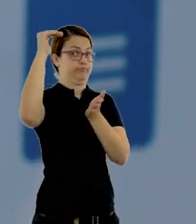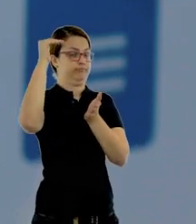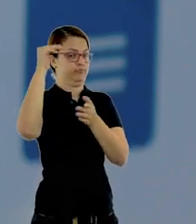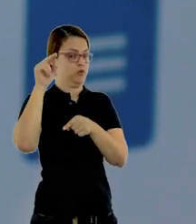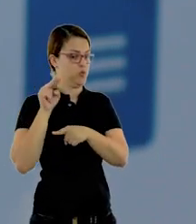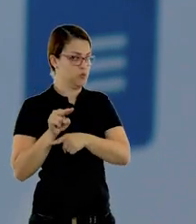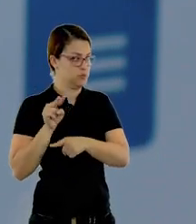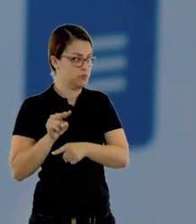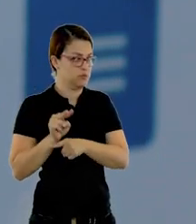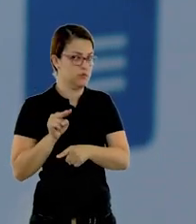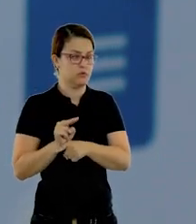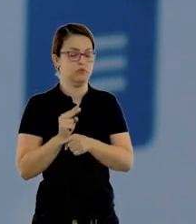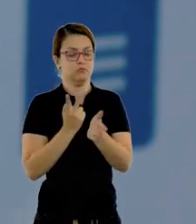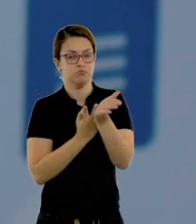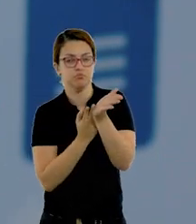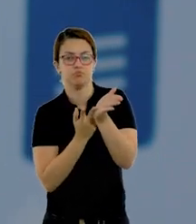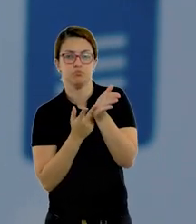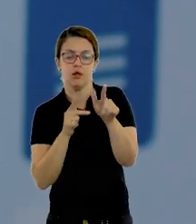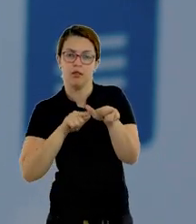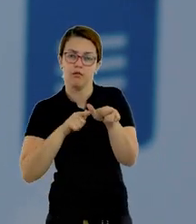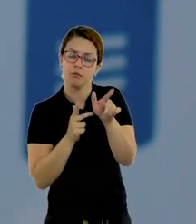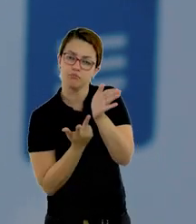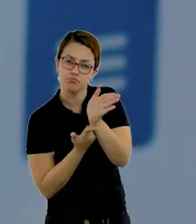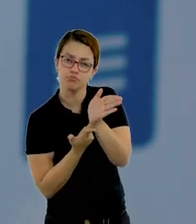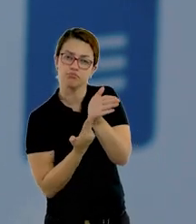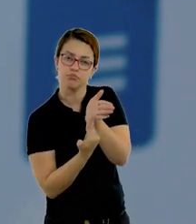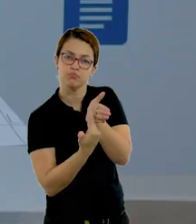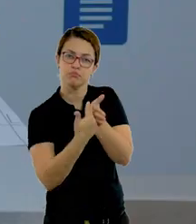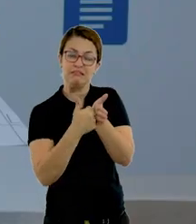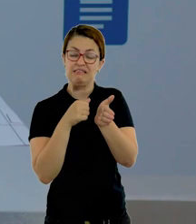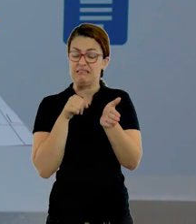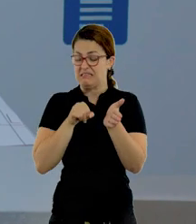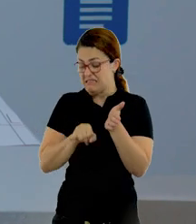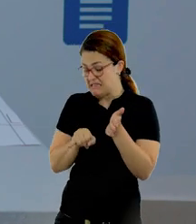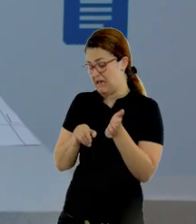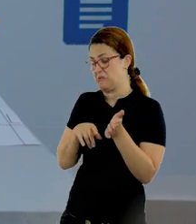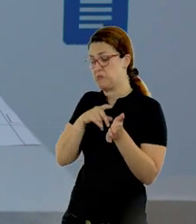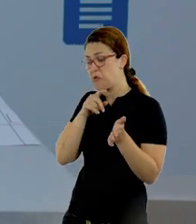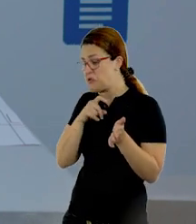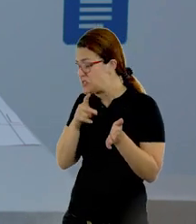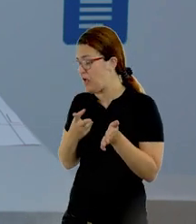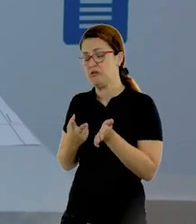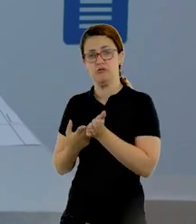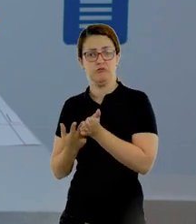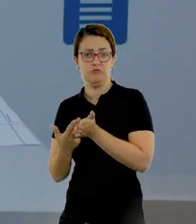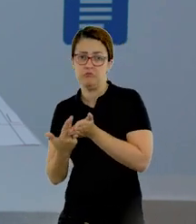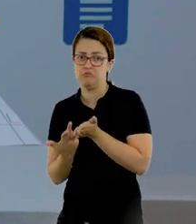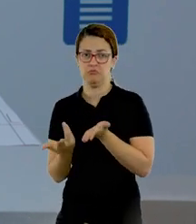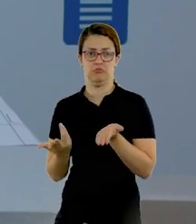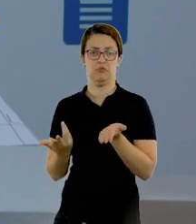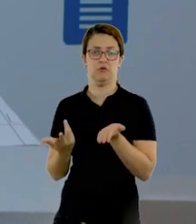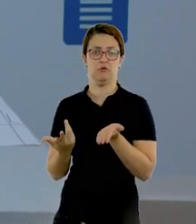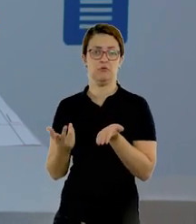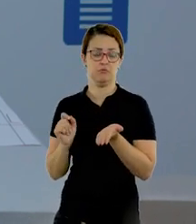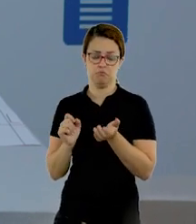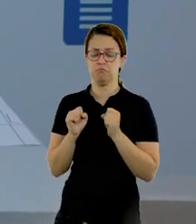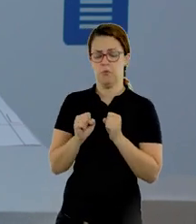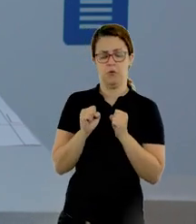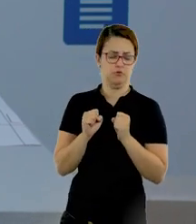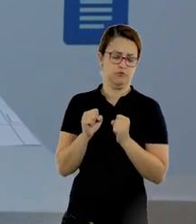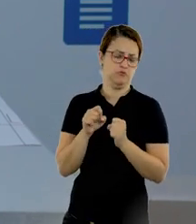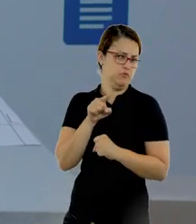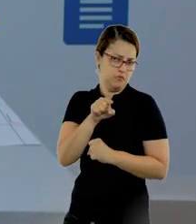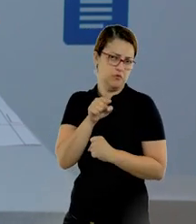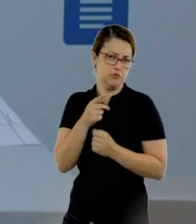adulto, fazer o recorte das letras, ou se o pai não achar que não, a criança não tem condições de fazer o recorte, ele